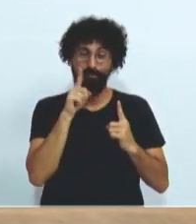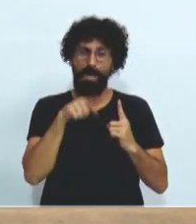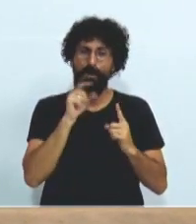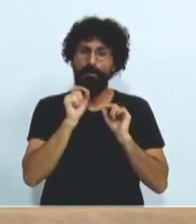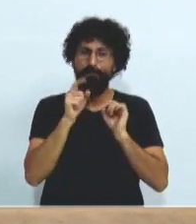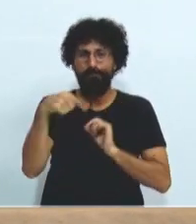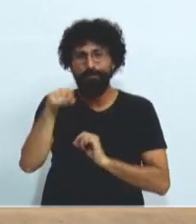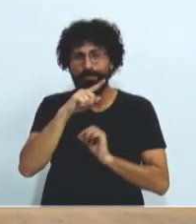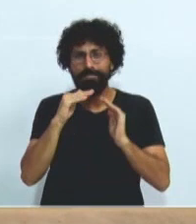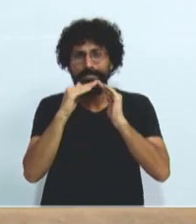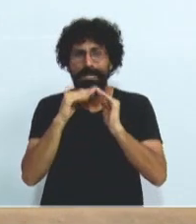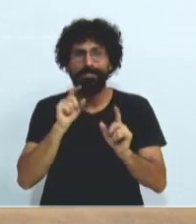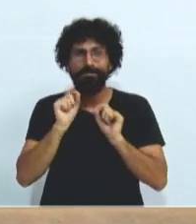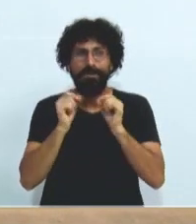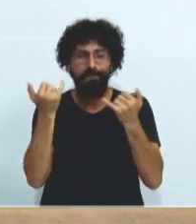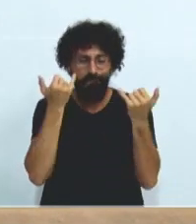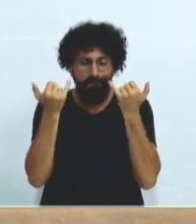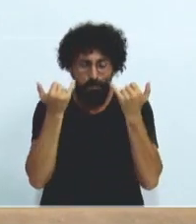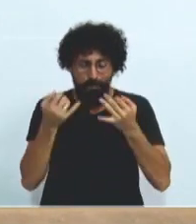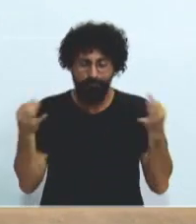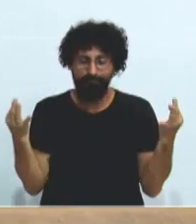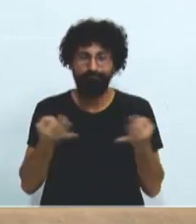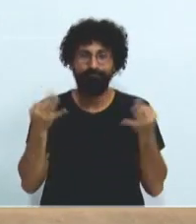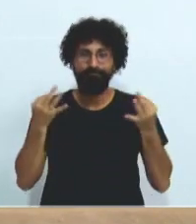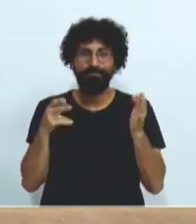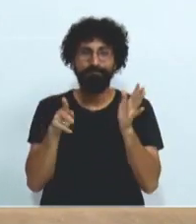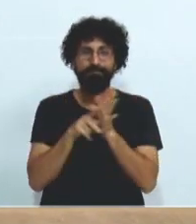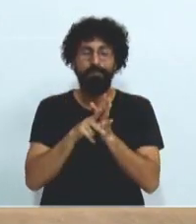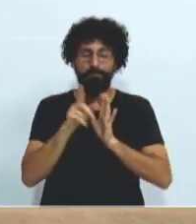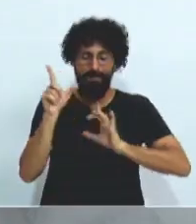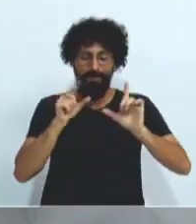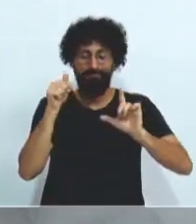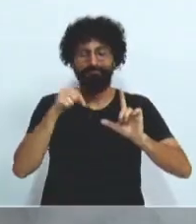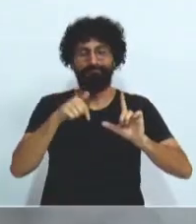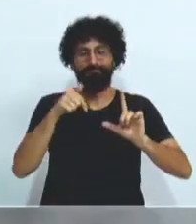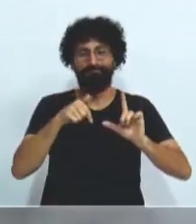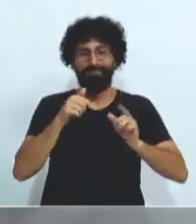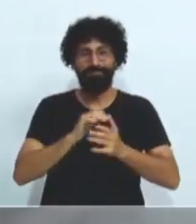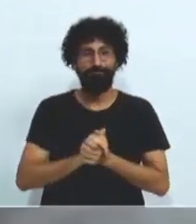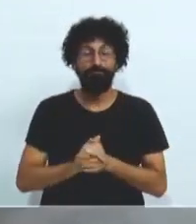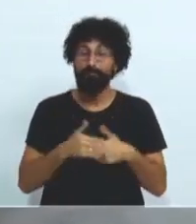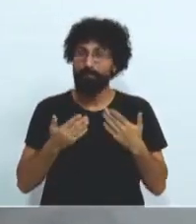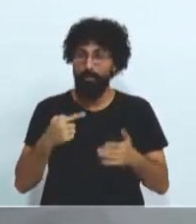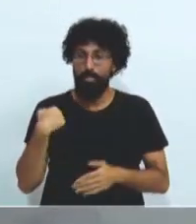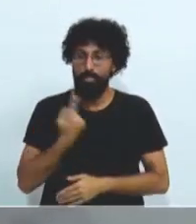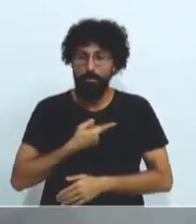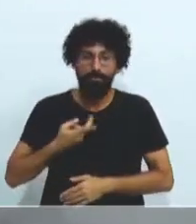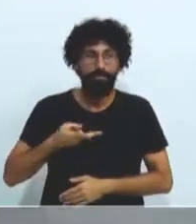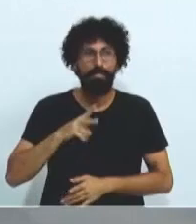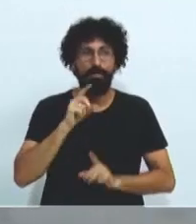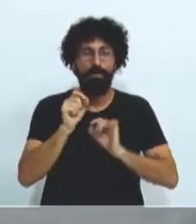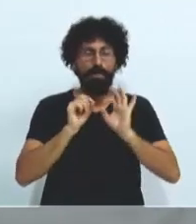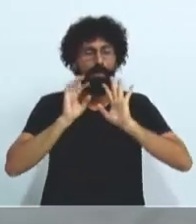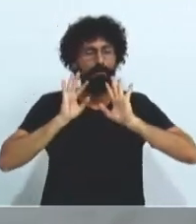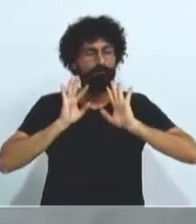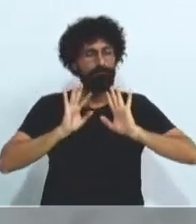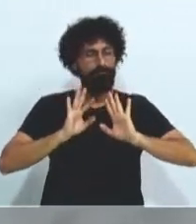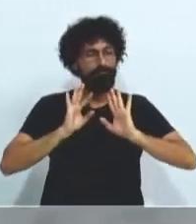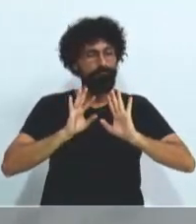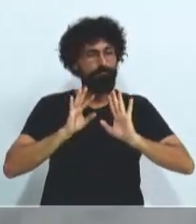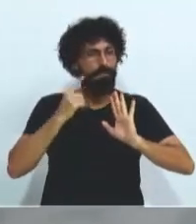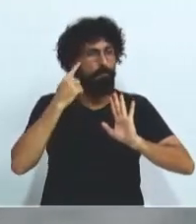de casa muito bem informado através do nosso jornalismo, dos nossos programas. E aqui a gente segue, porque agora imagine como